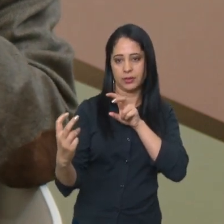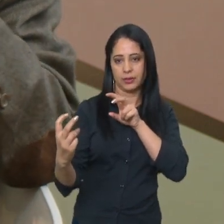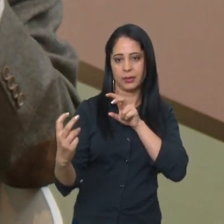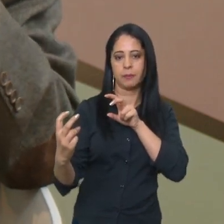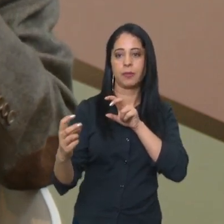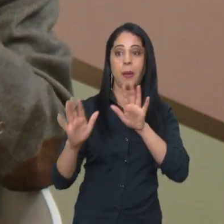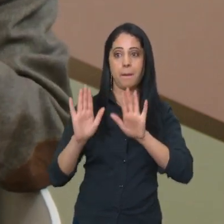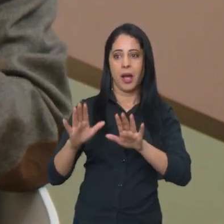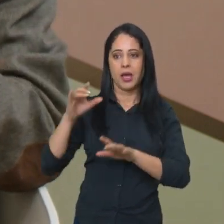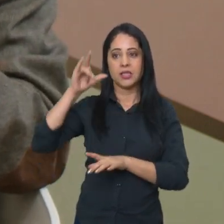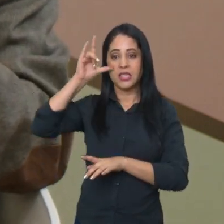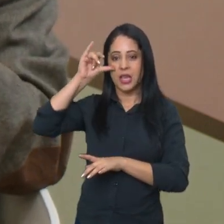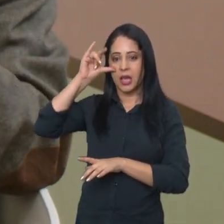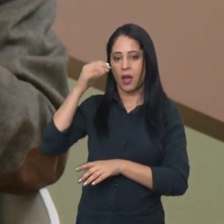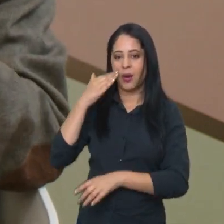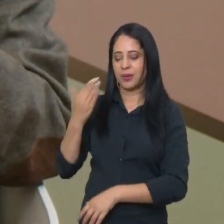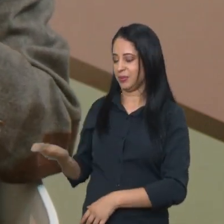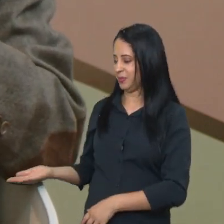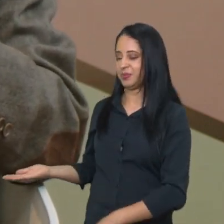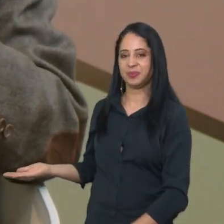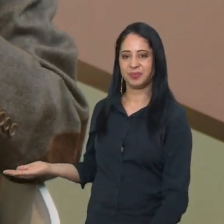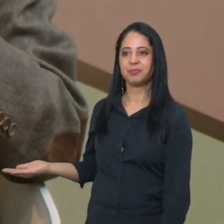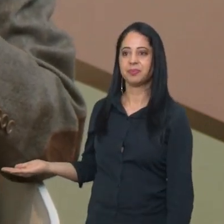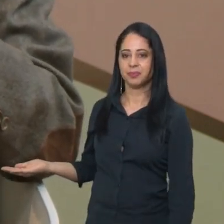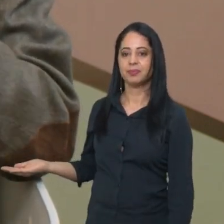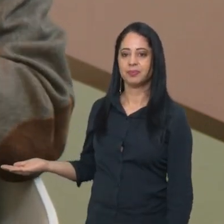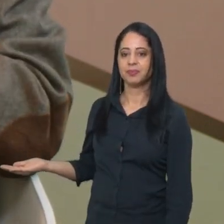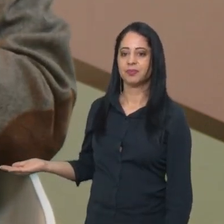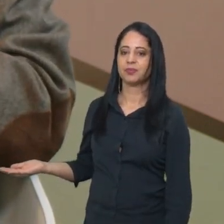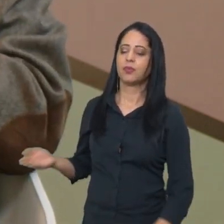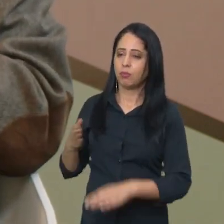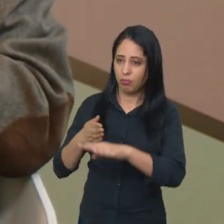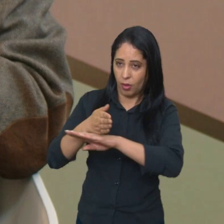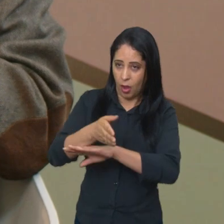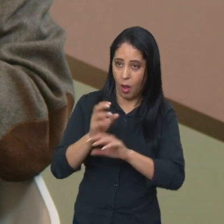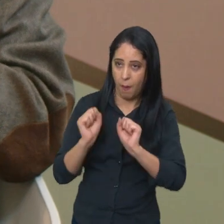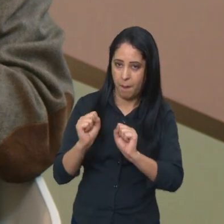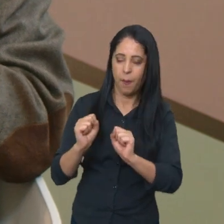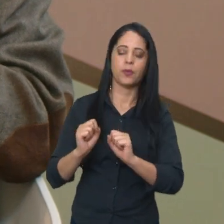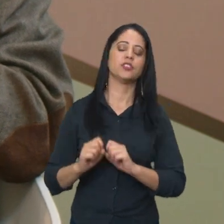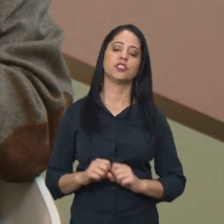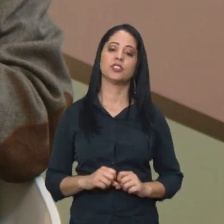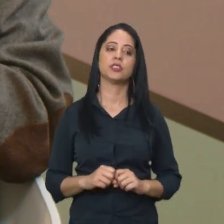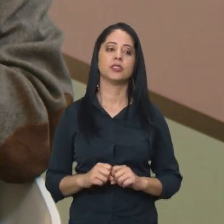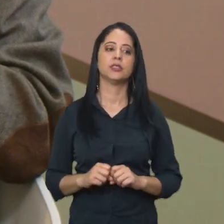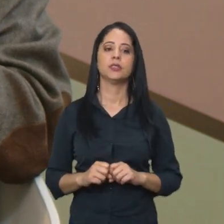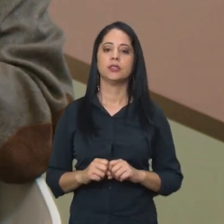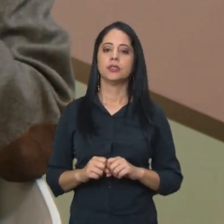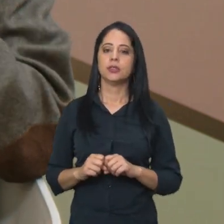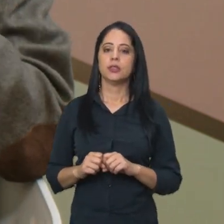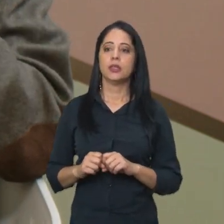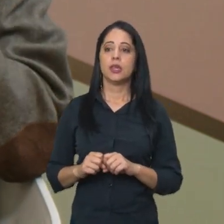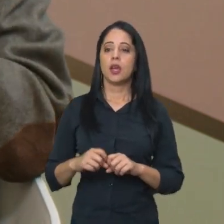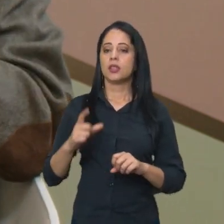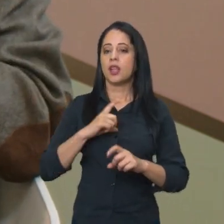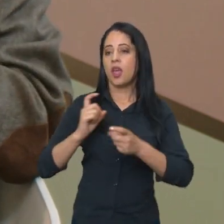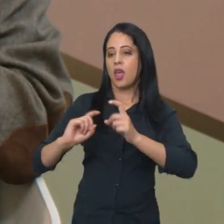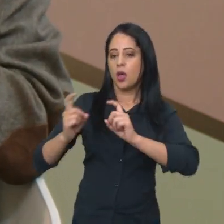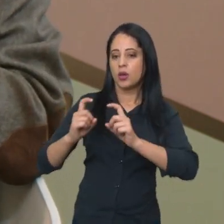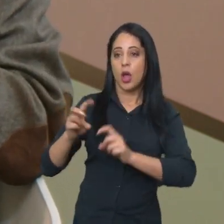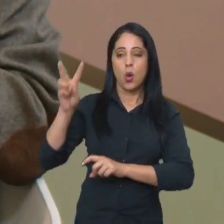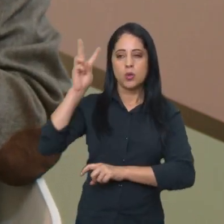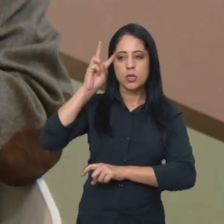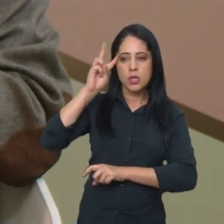Você entra no Instagram, Abras com Z, A-B-R-A-Z, Abras. Então, você entrar no Instagram, você vai ver. As nossas reuniões, por exemplo, são